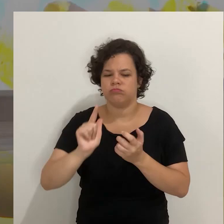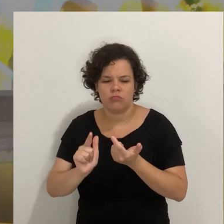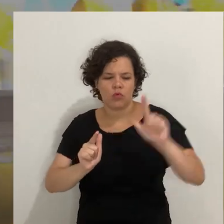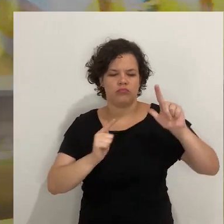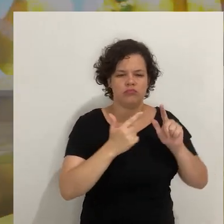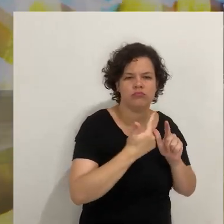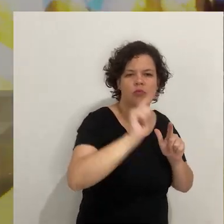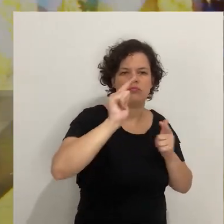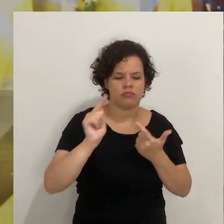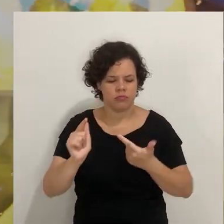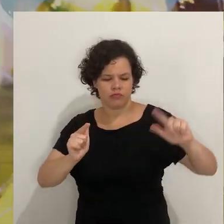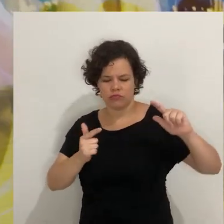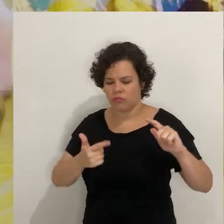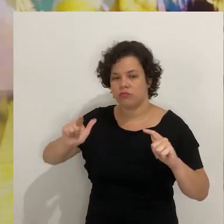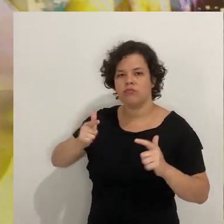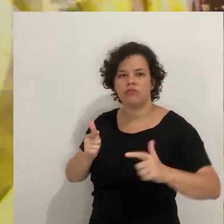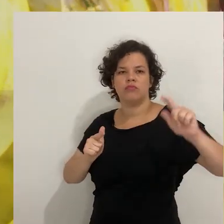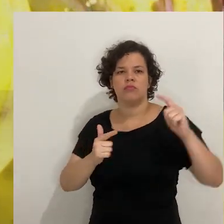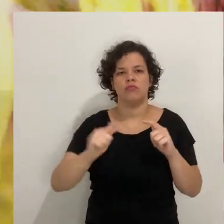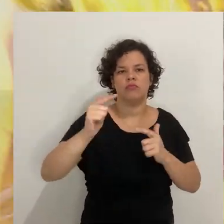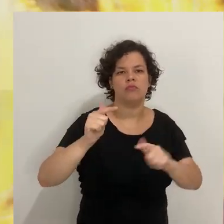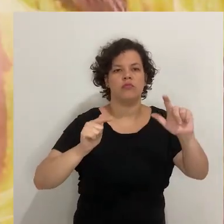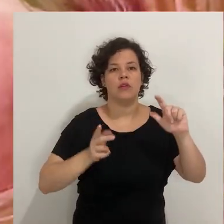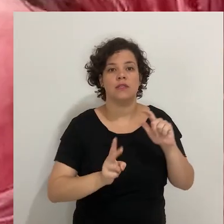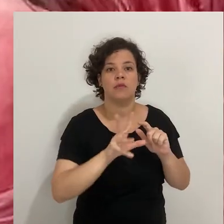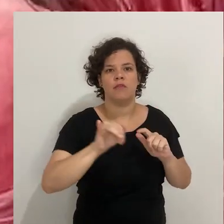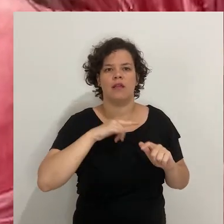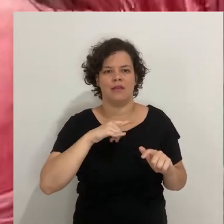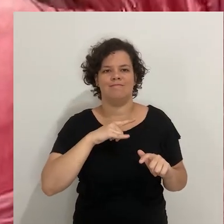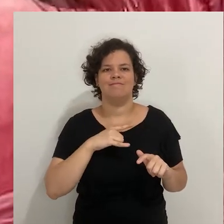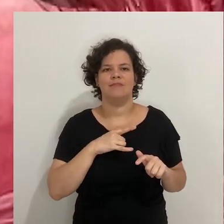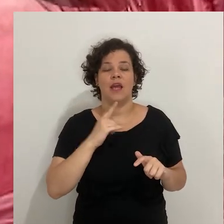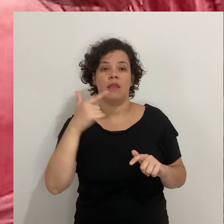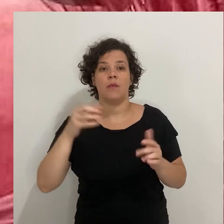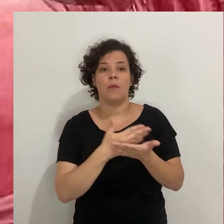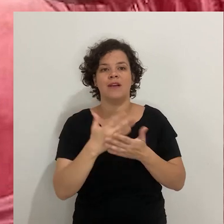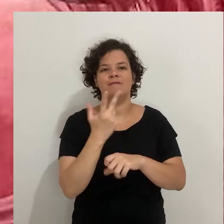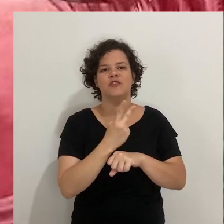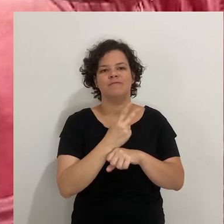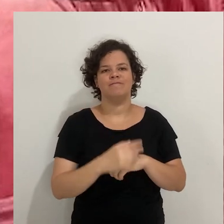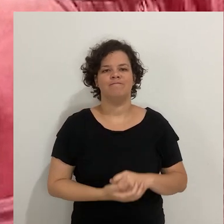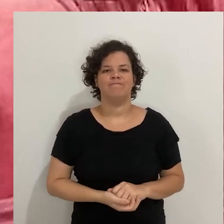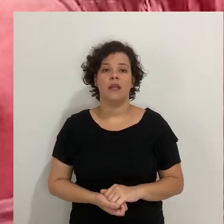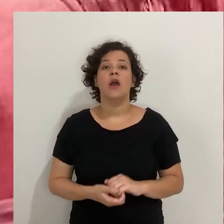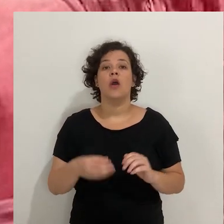outras mídias, outros formatos. Então surgem os vídeos. Ela pinta e